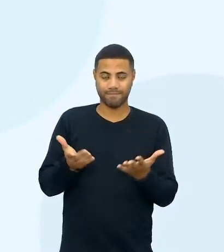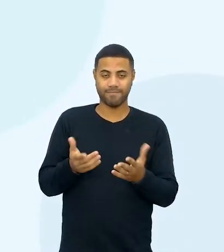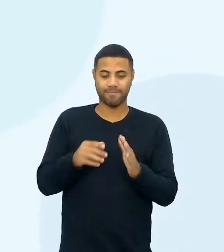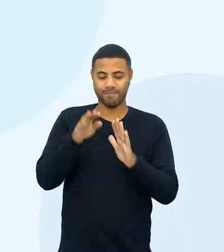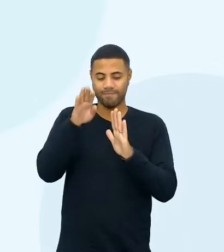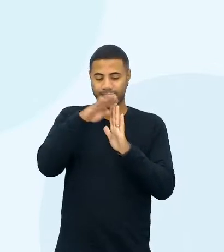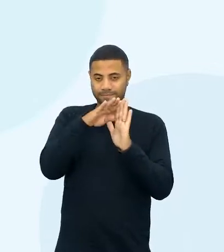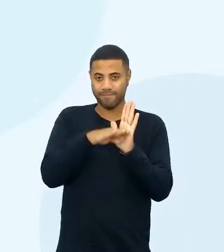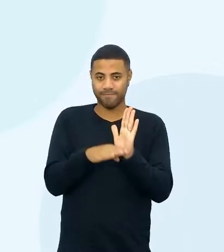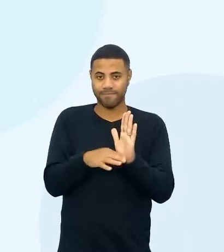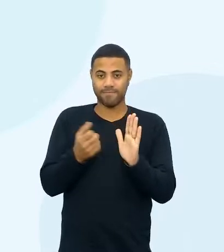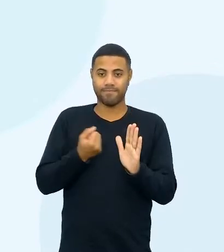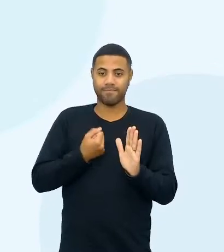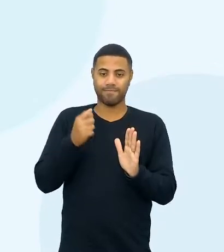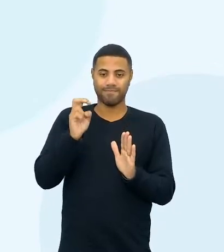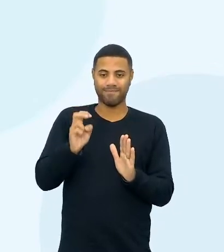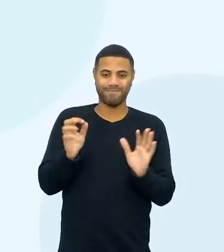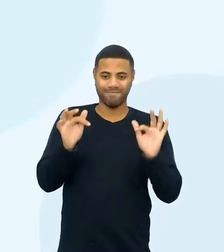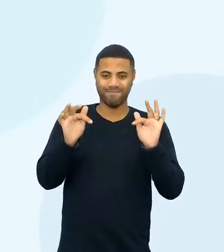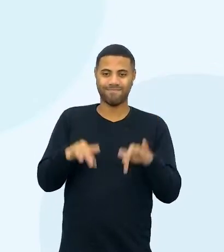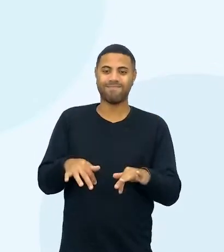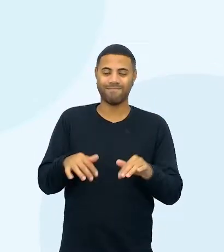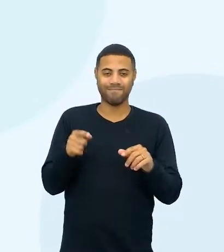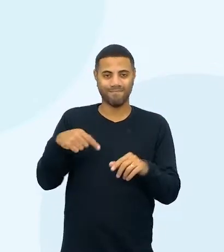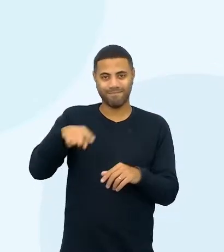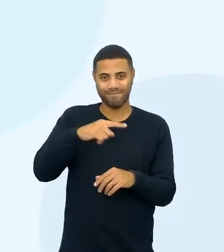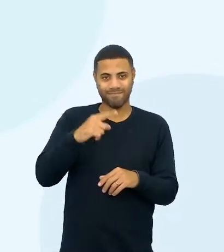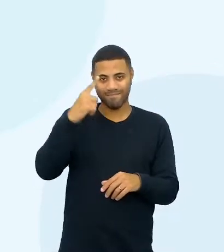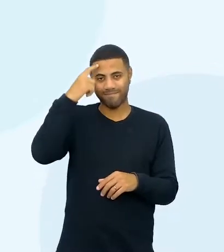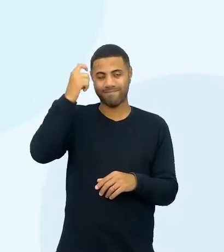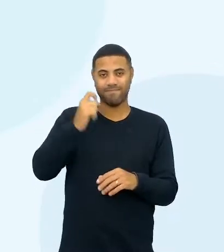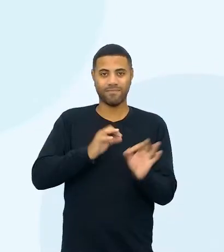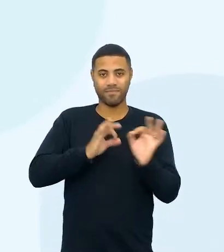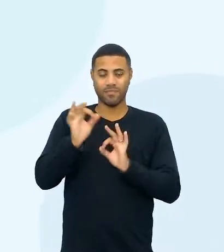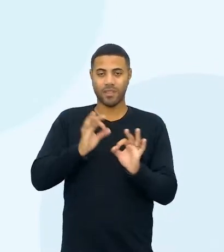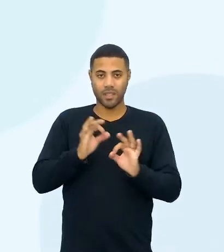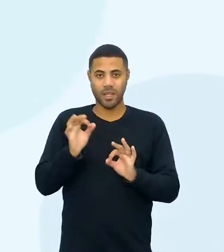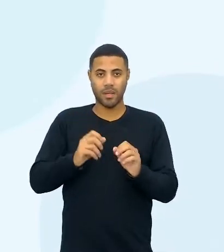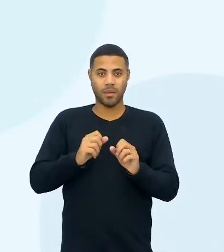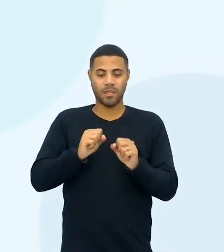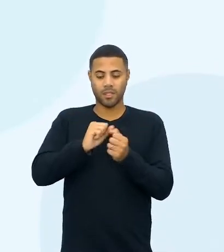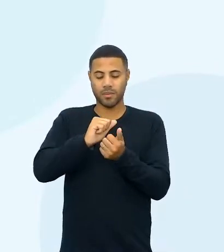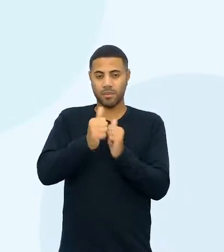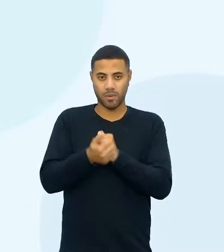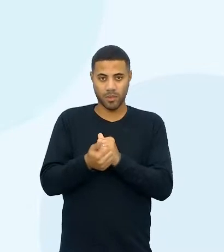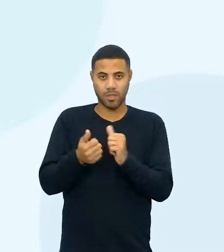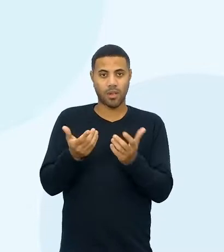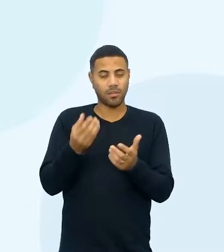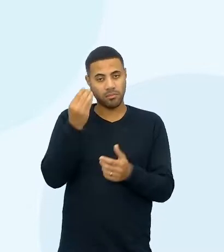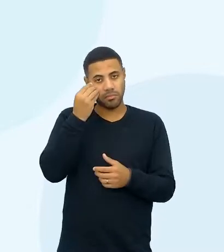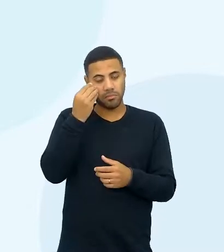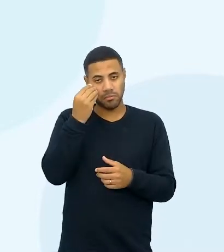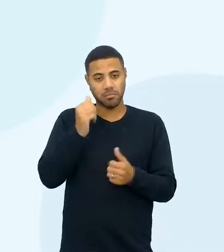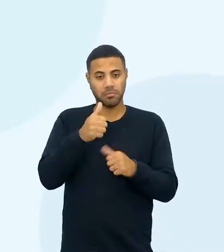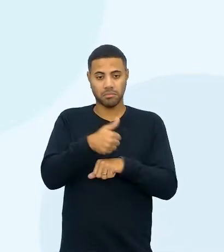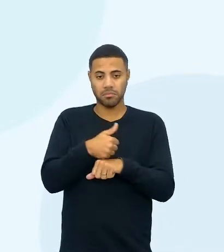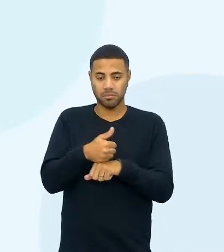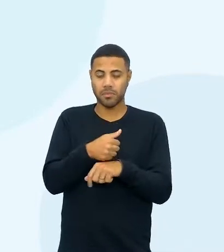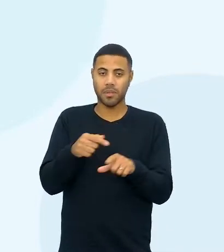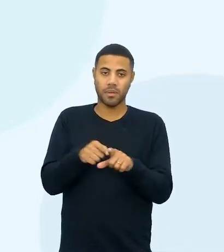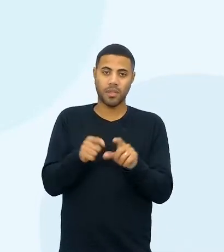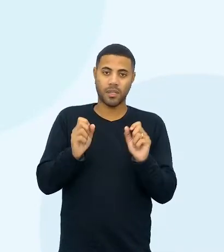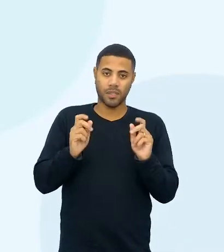Atividade 5, chegando ao fim, onde eles vão criar um programa esportivo. Então, eles têm que experimentar as profissões.